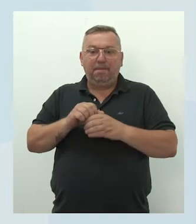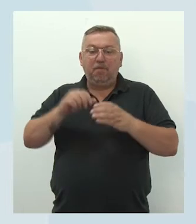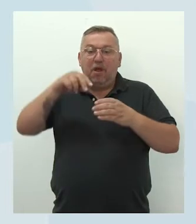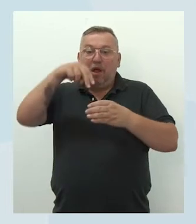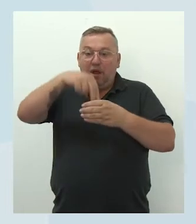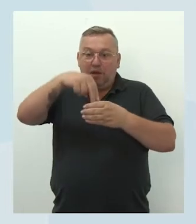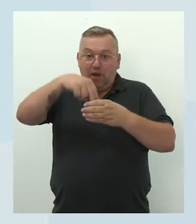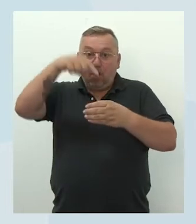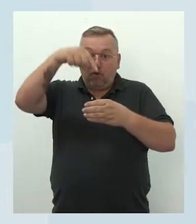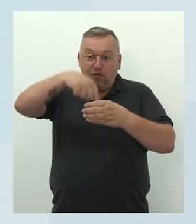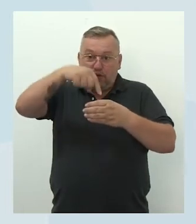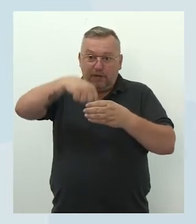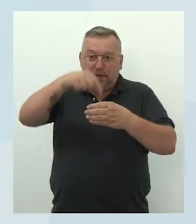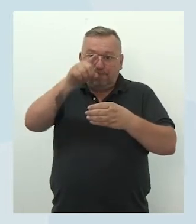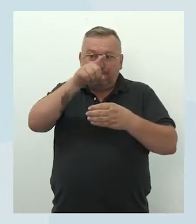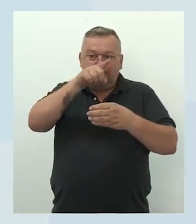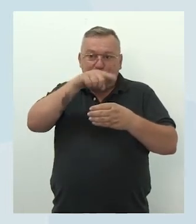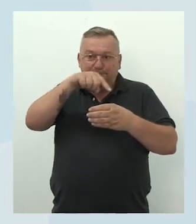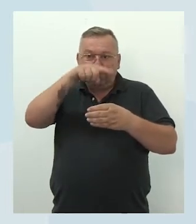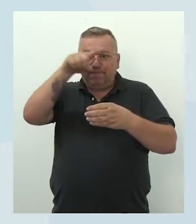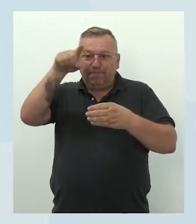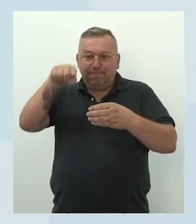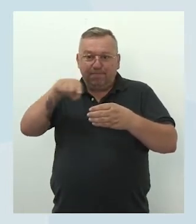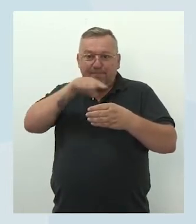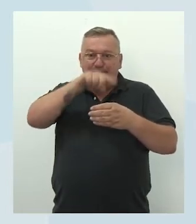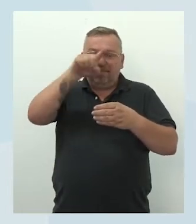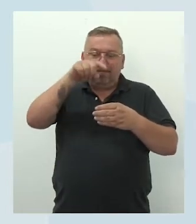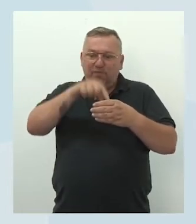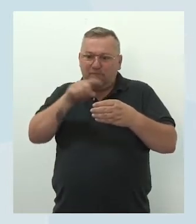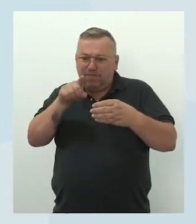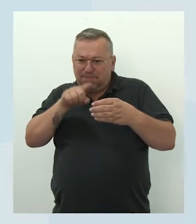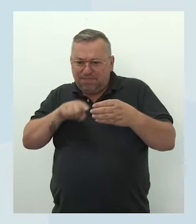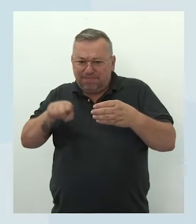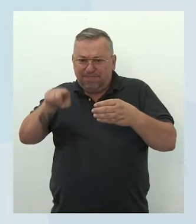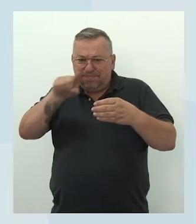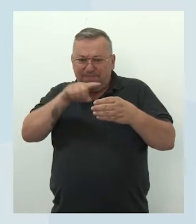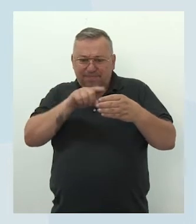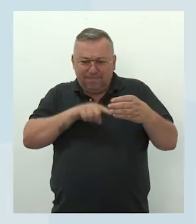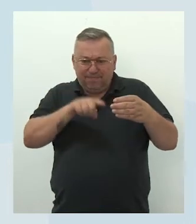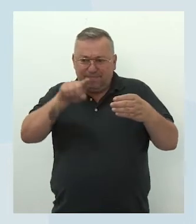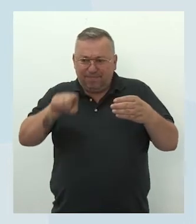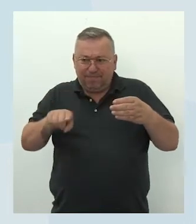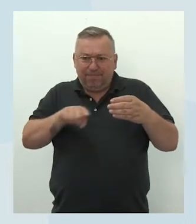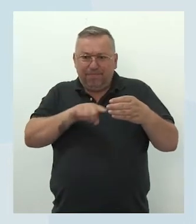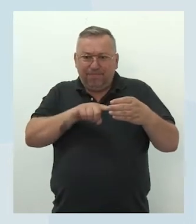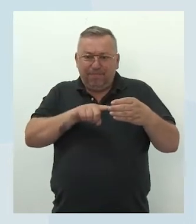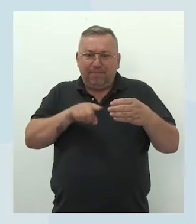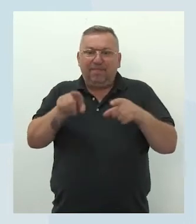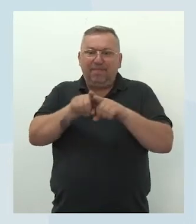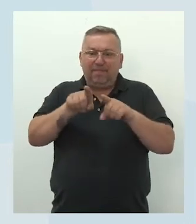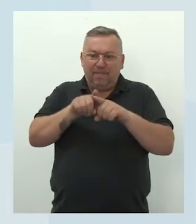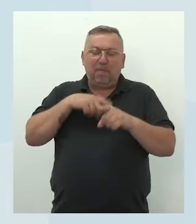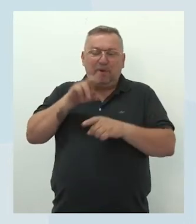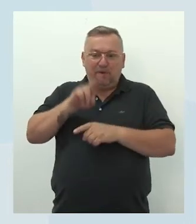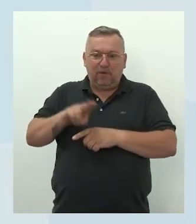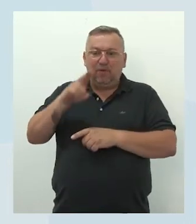passar o dedo de tinta em volta de figuras geométricas. Uma atividade também bastante